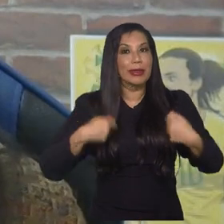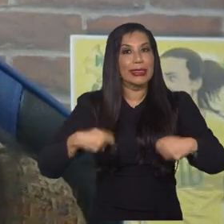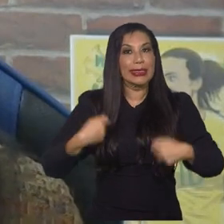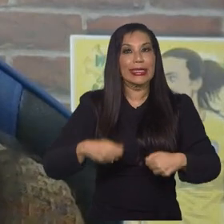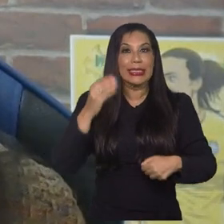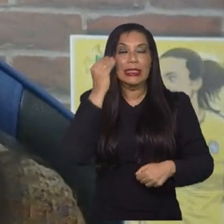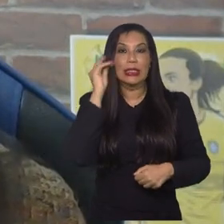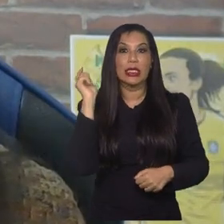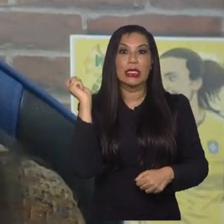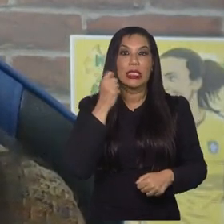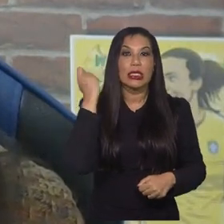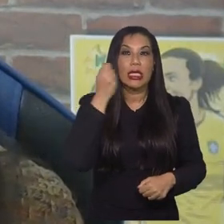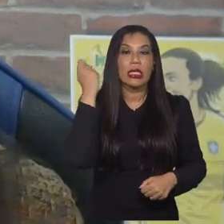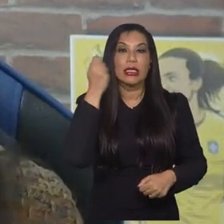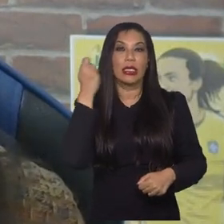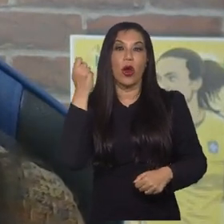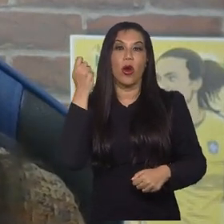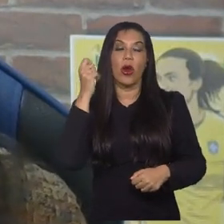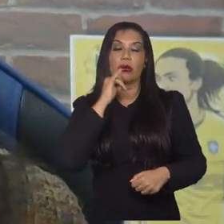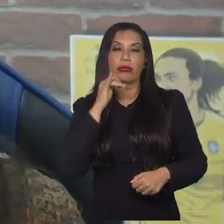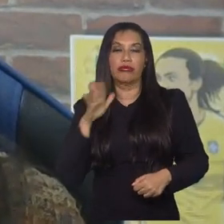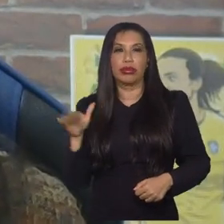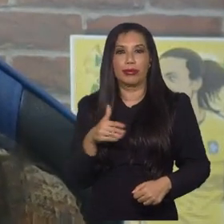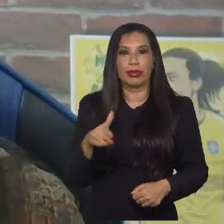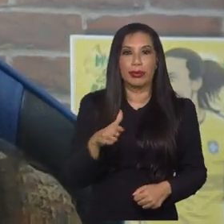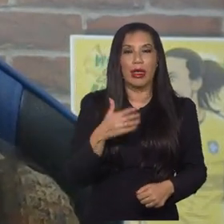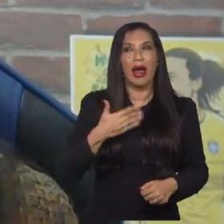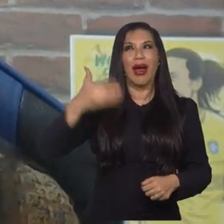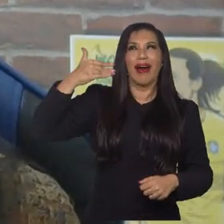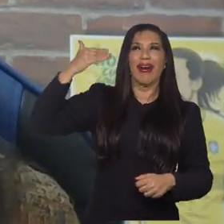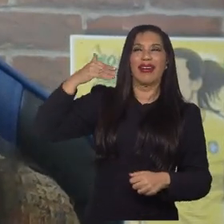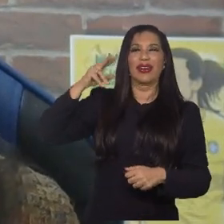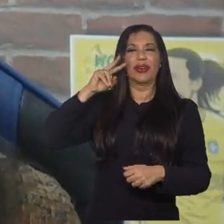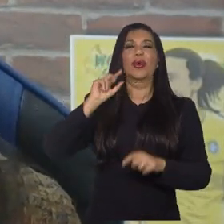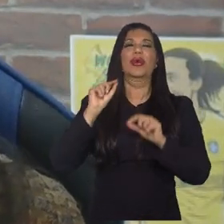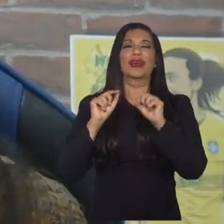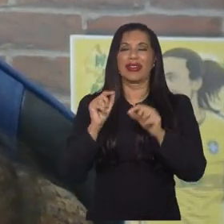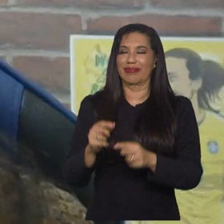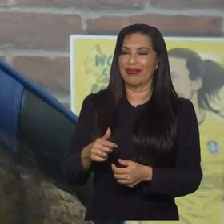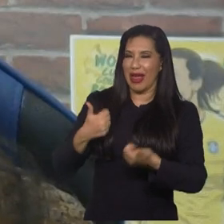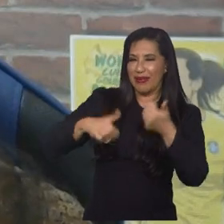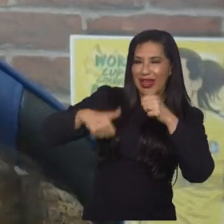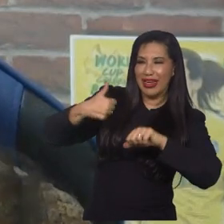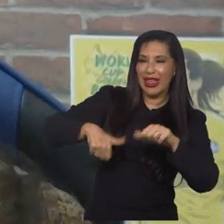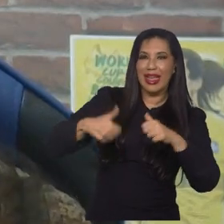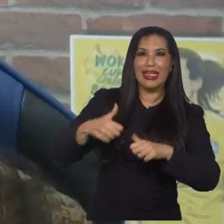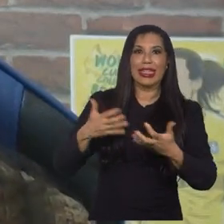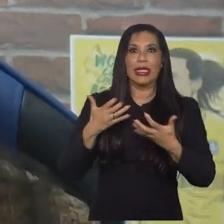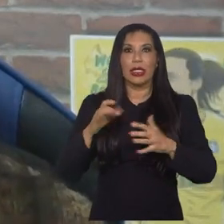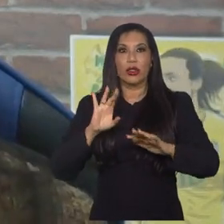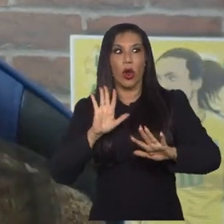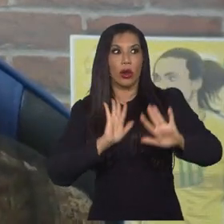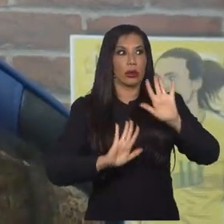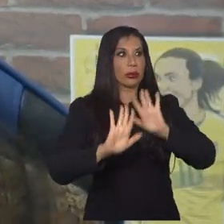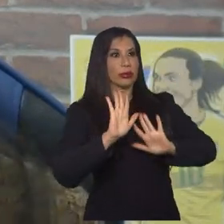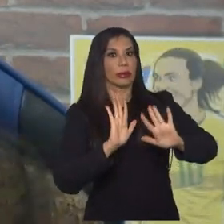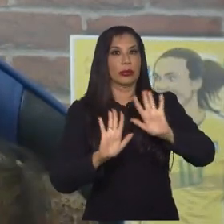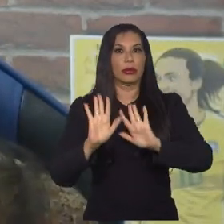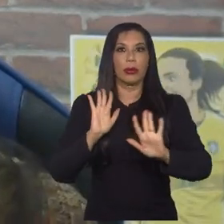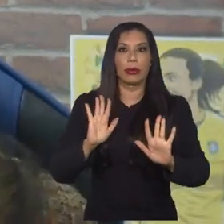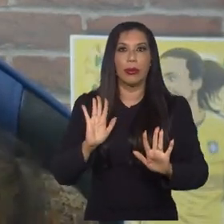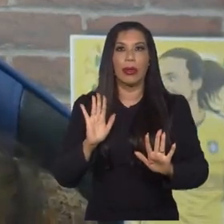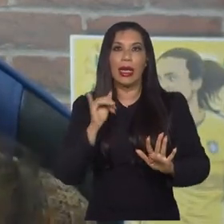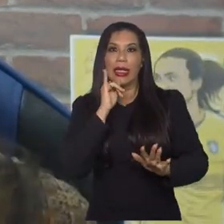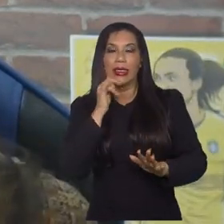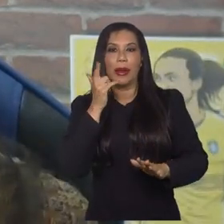seleção propositiva, porque não era isso tanto que a gente via, né? A gente via mais uma seleção que buscava se defender para Recuada.